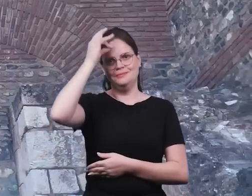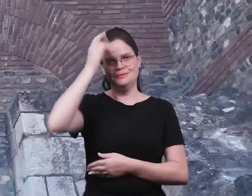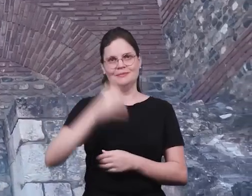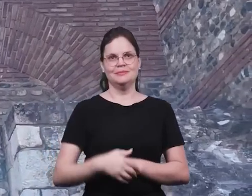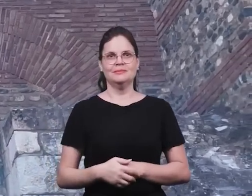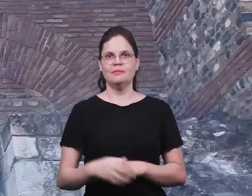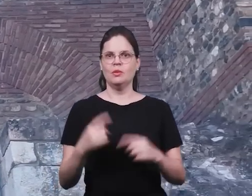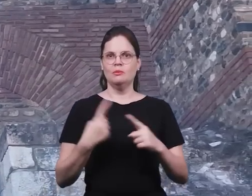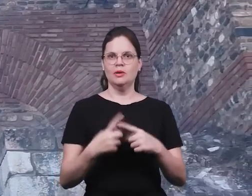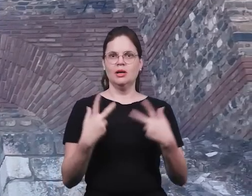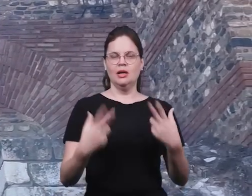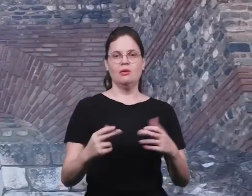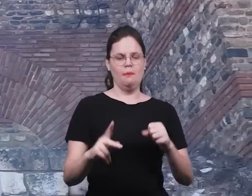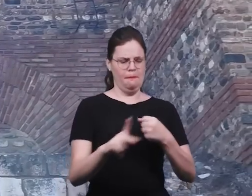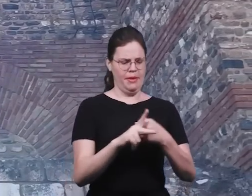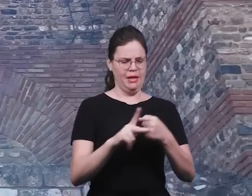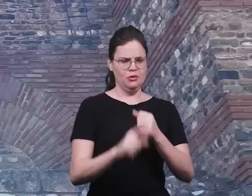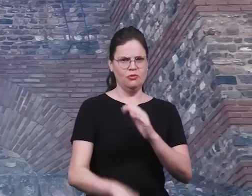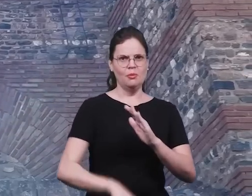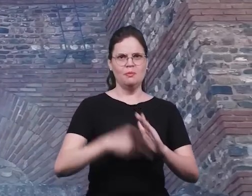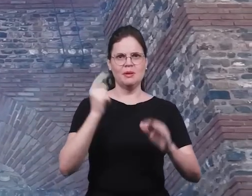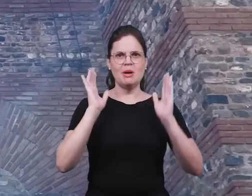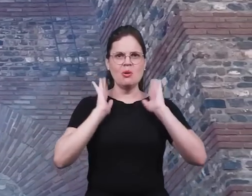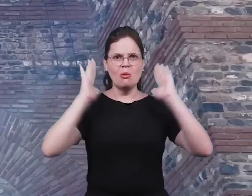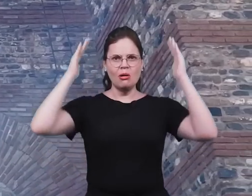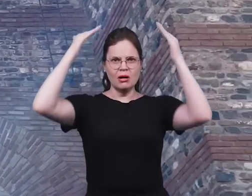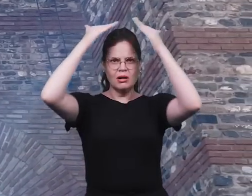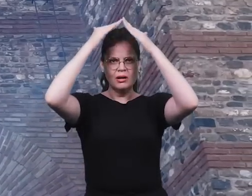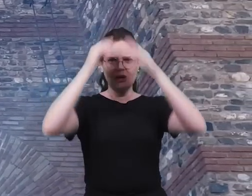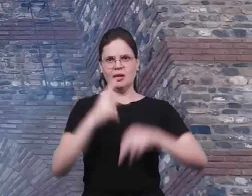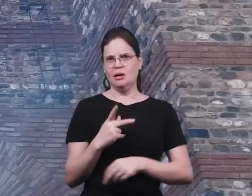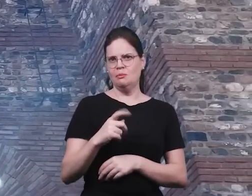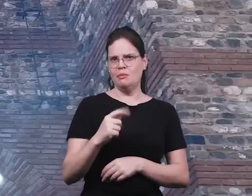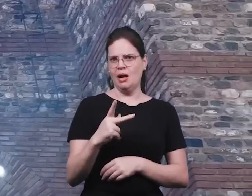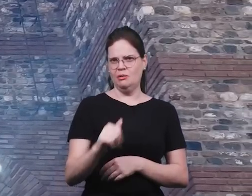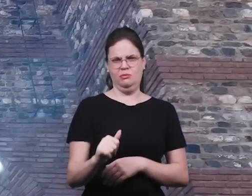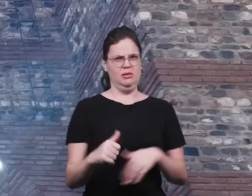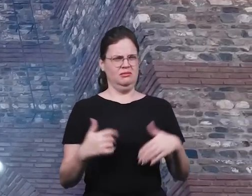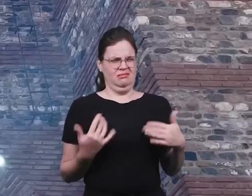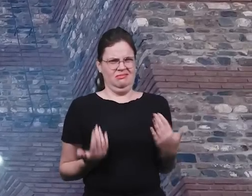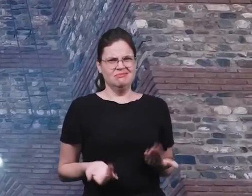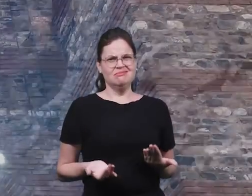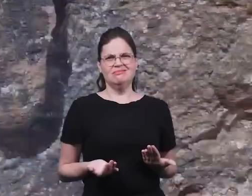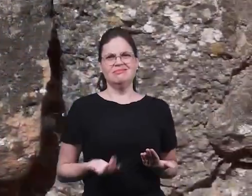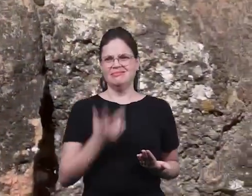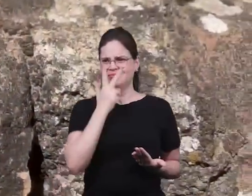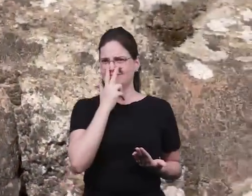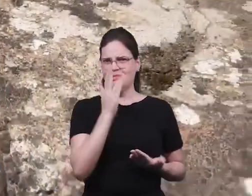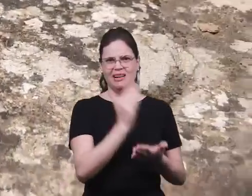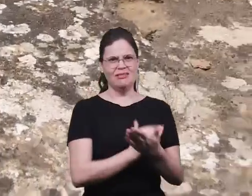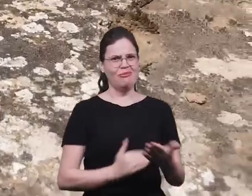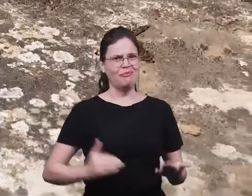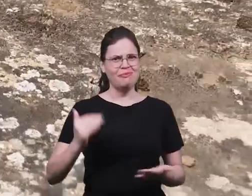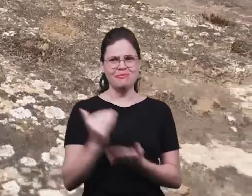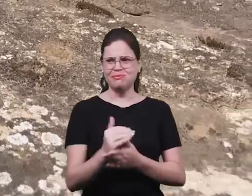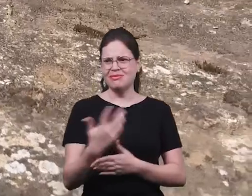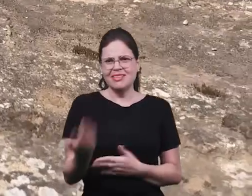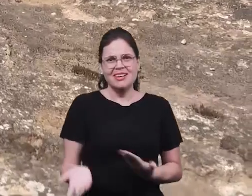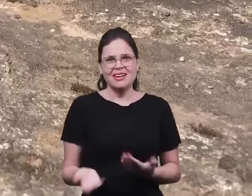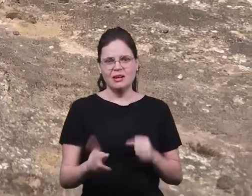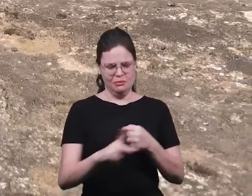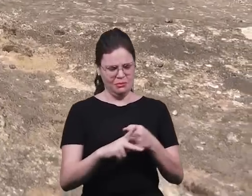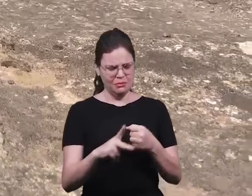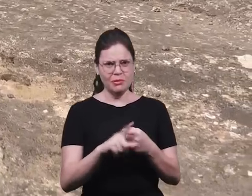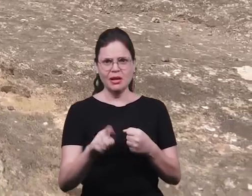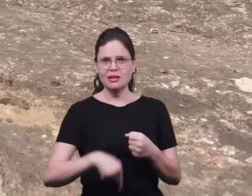o primeiro Papa, quer dizer, é uma colocação um pouco, né, exagerada, porque, na verdade, Pedro era um